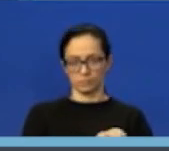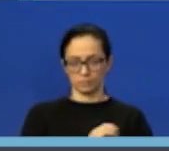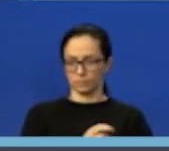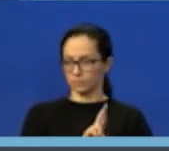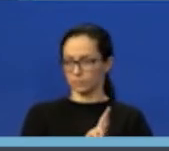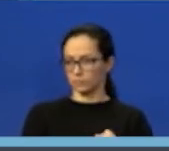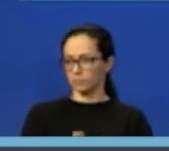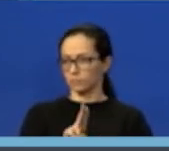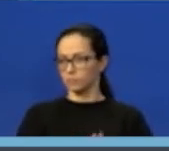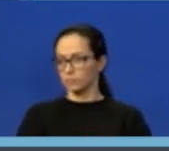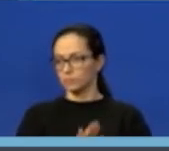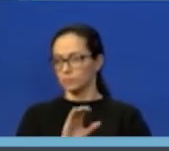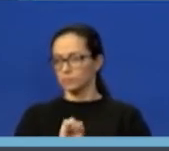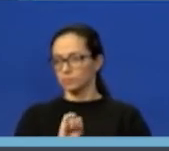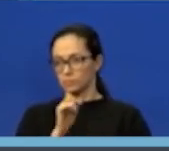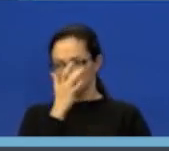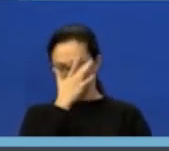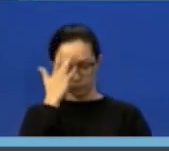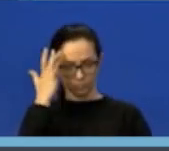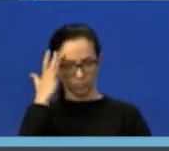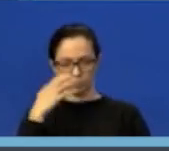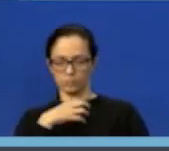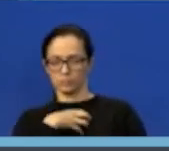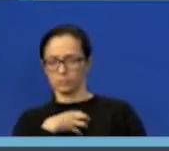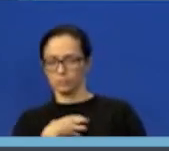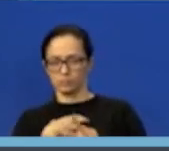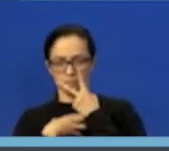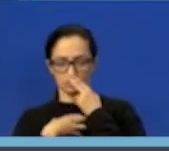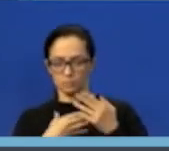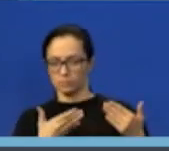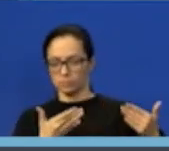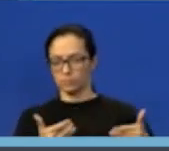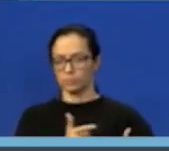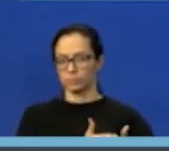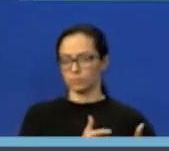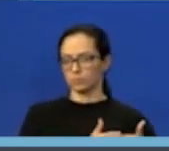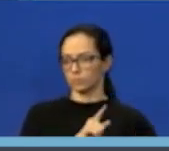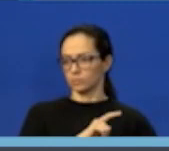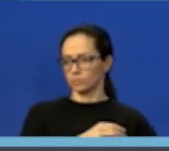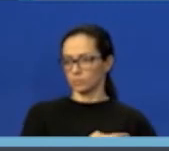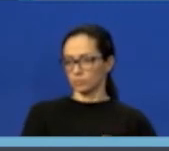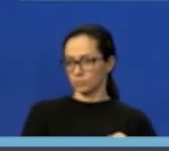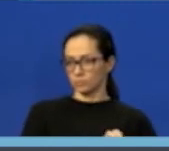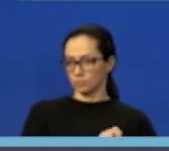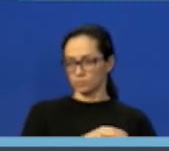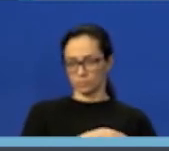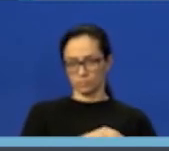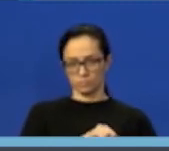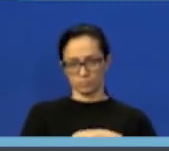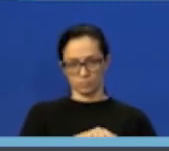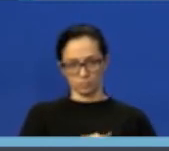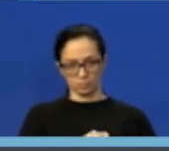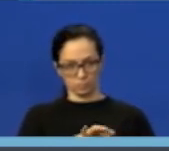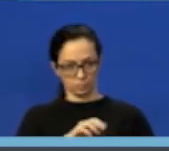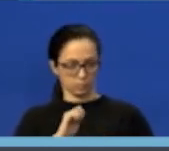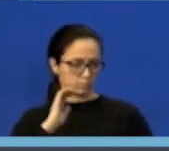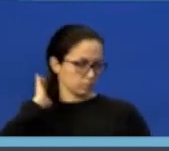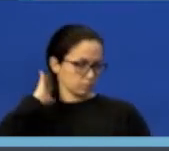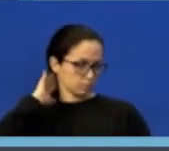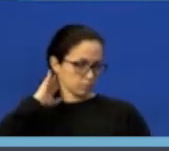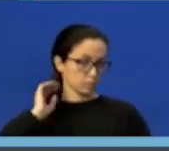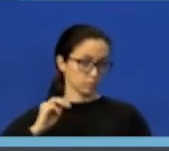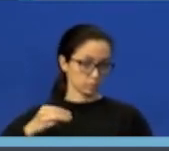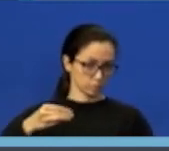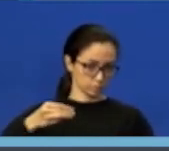com a suspeita, por exemplo, de meningites. Esse líquor ele é avaliado através de uma